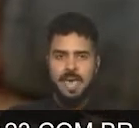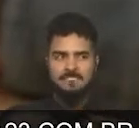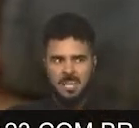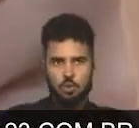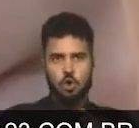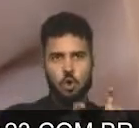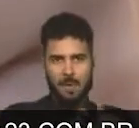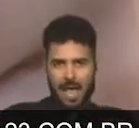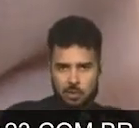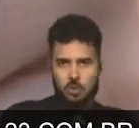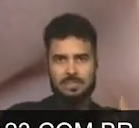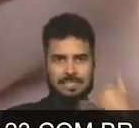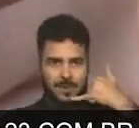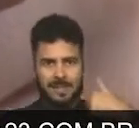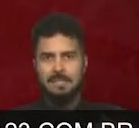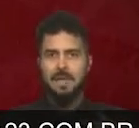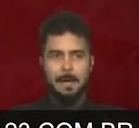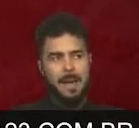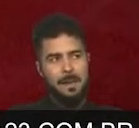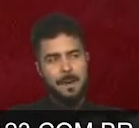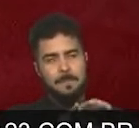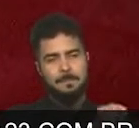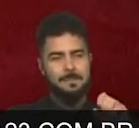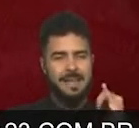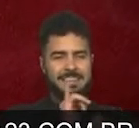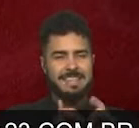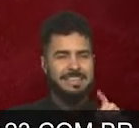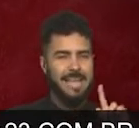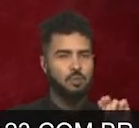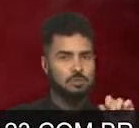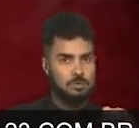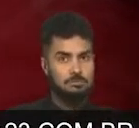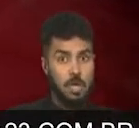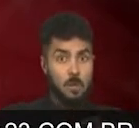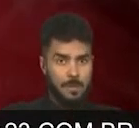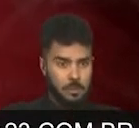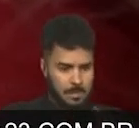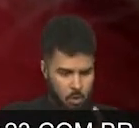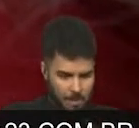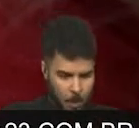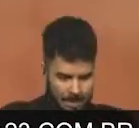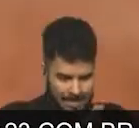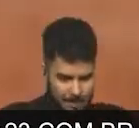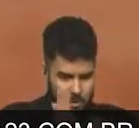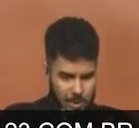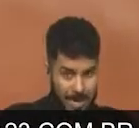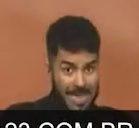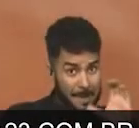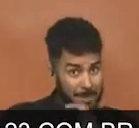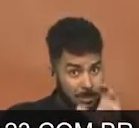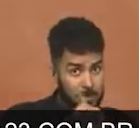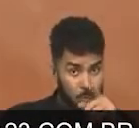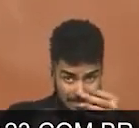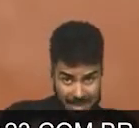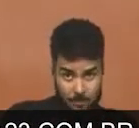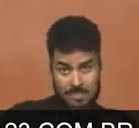e celulares e violação de dados. Imediatamente após perceber o crime, o correto é ir a uma